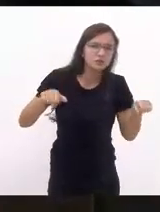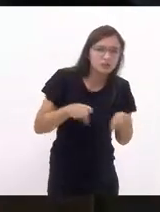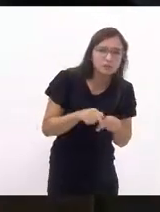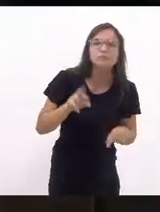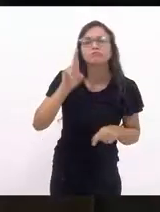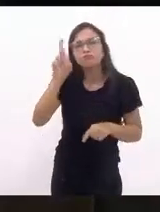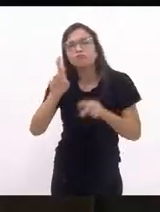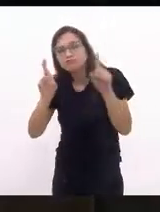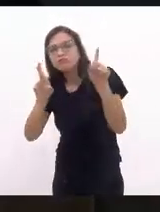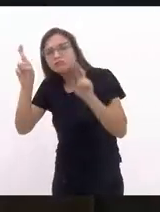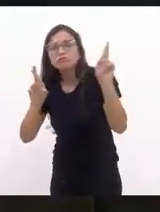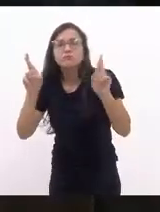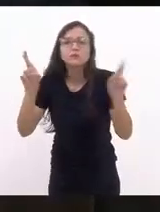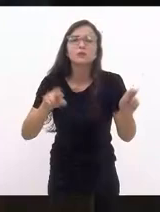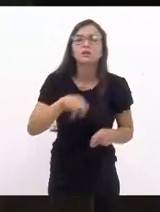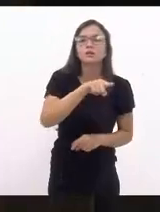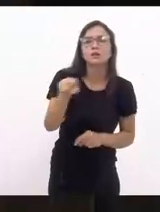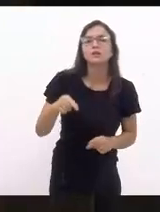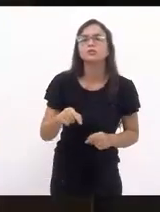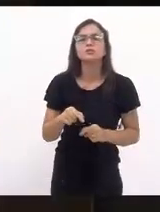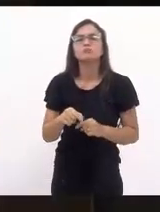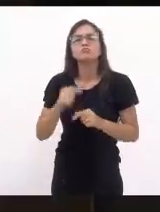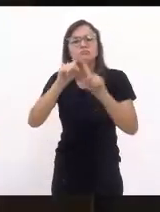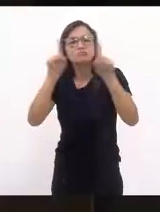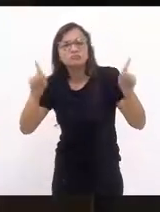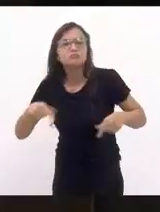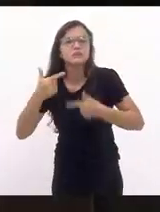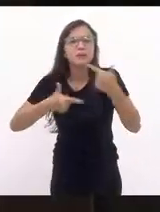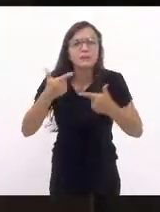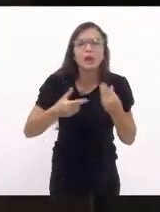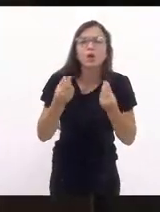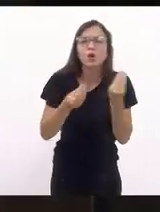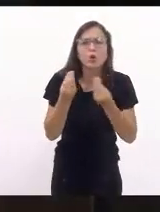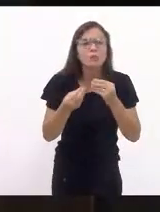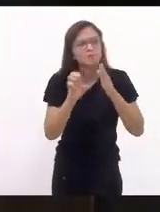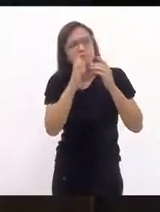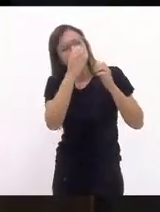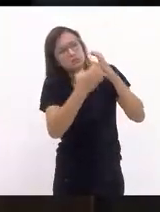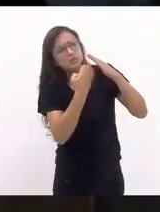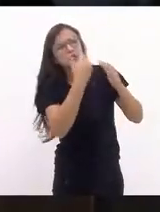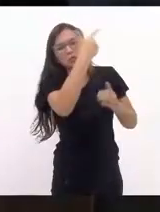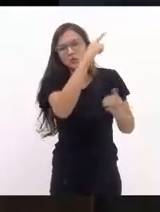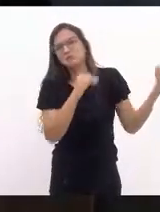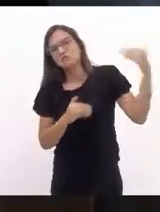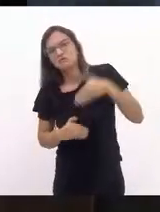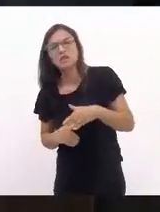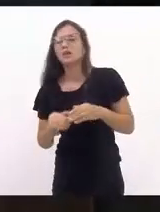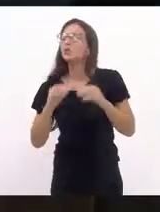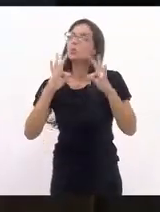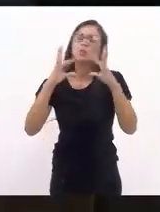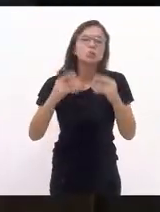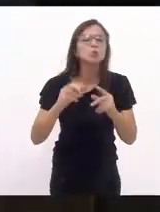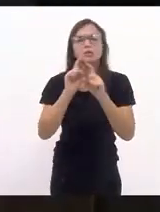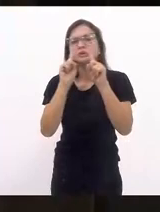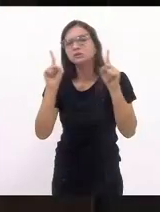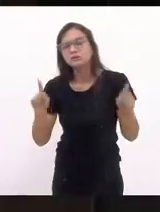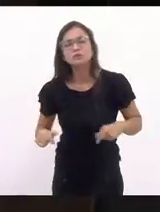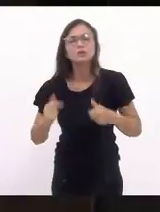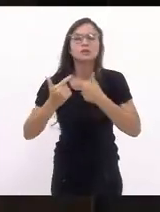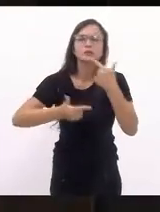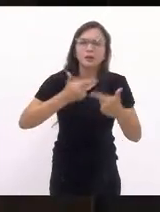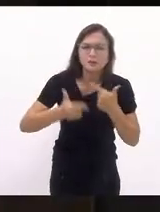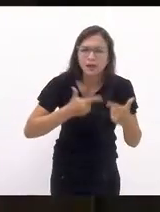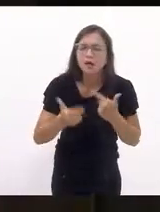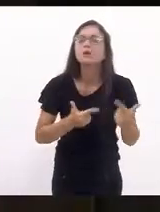seus o servidor comissionado é terceirizado e todos os órgãos não mencionados nesta casa que permitiram só não